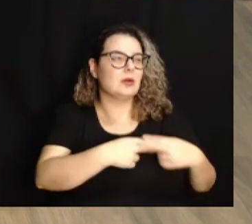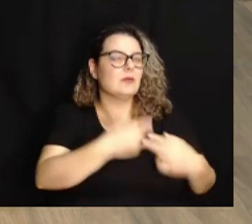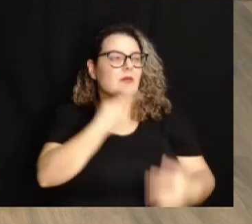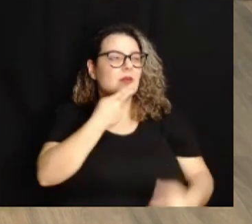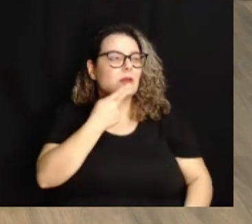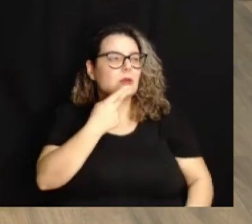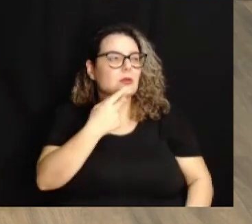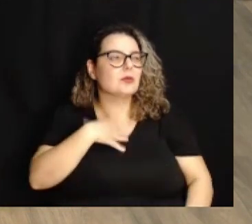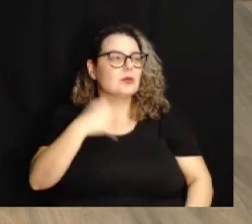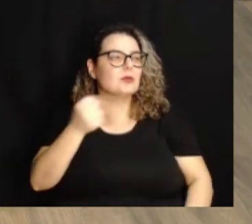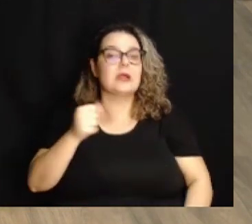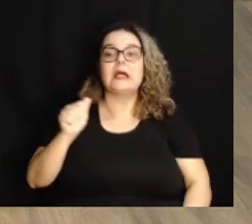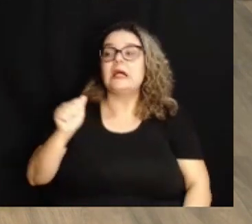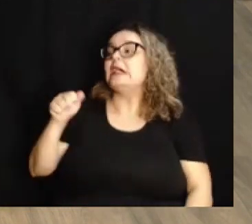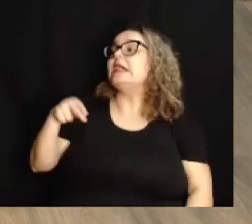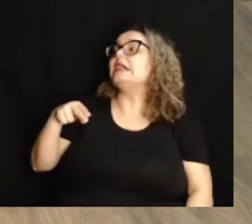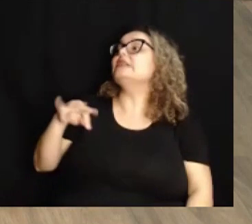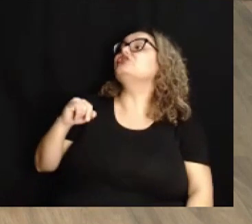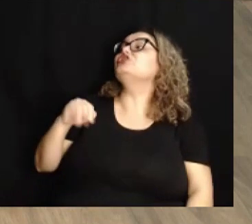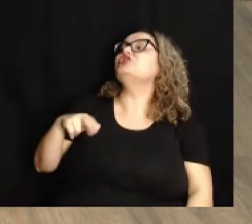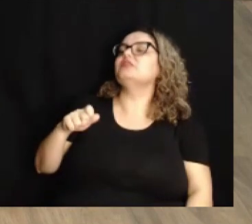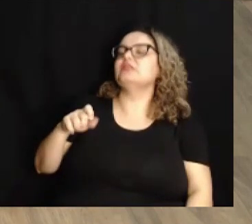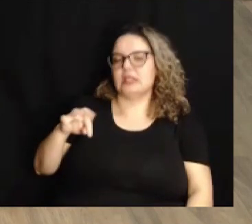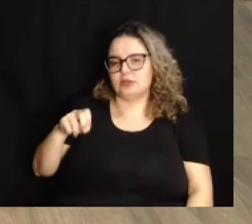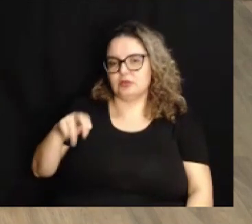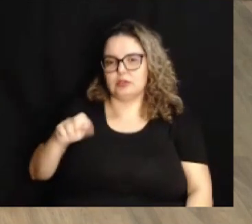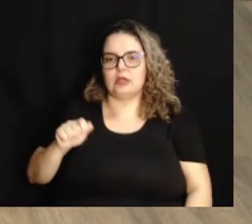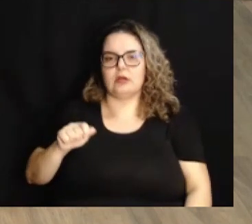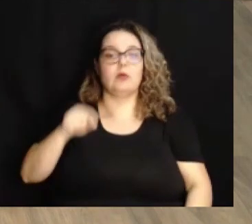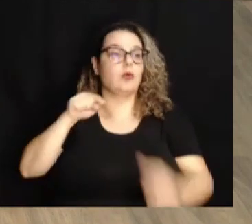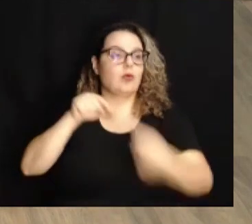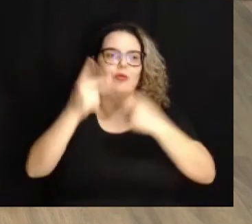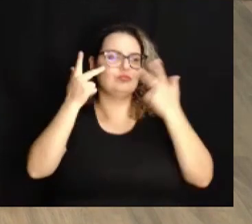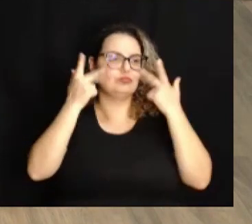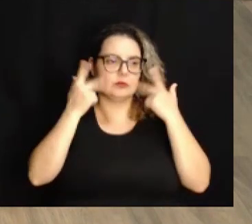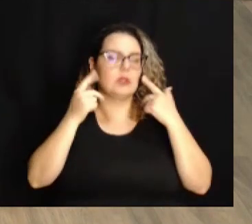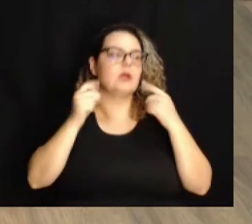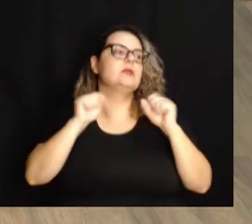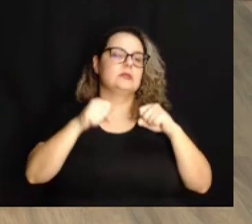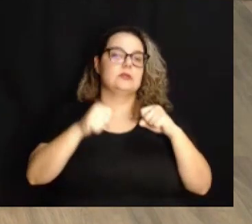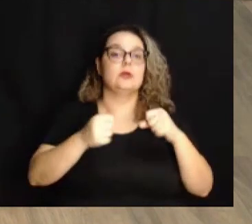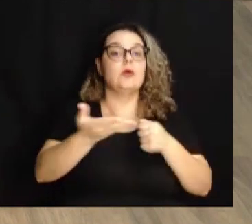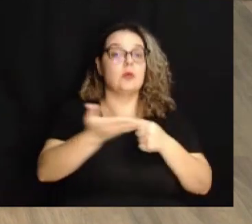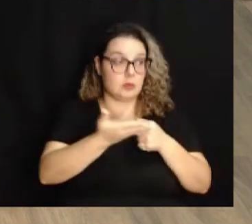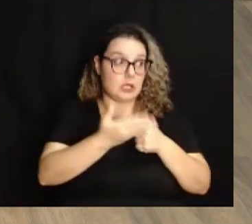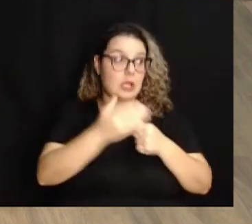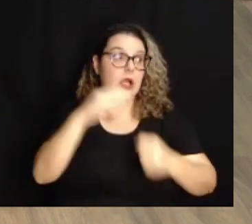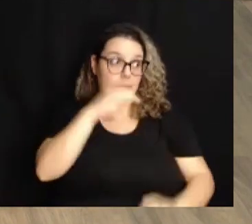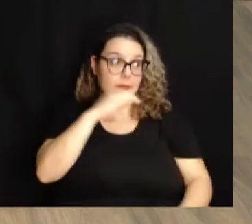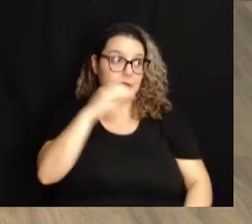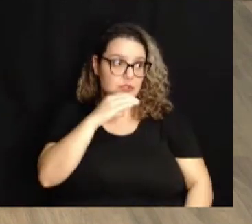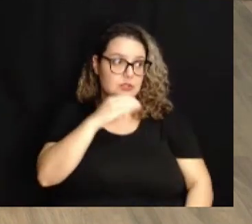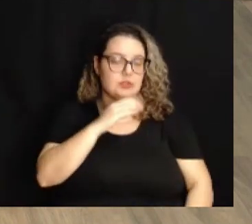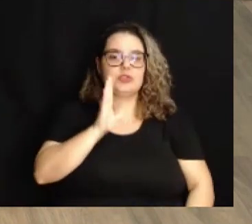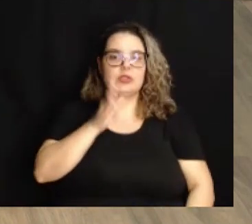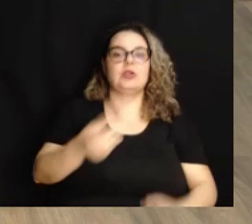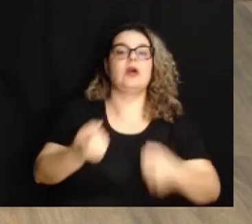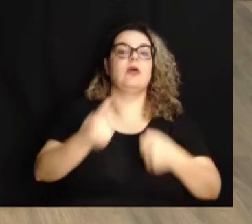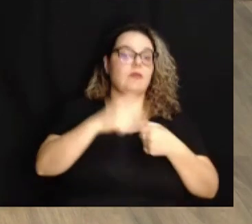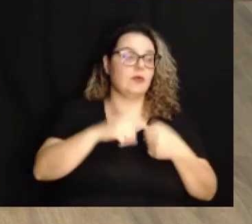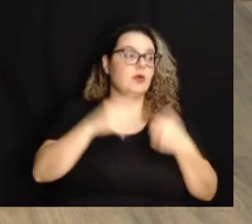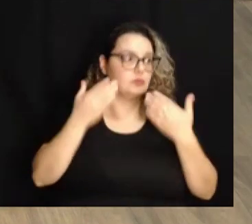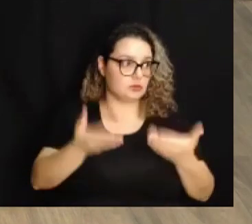antinatural. Antinatural, é um ato antinatural. Nós vamos para o intervalinho, daqui a pouquinho a gente volta com você, tá? Para a